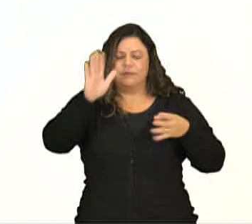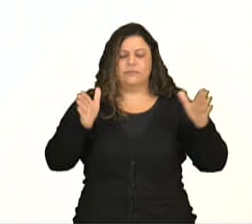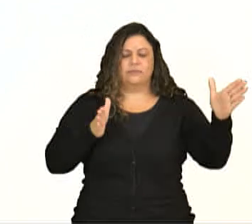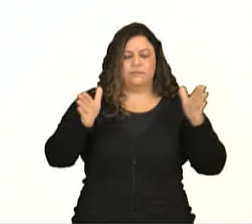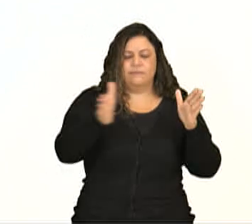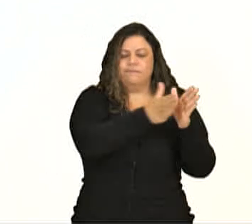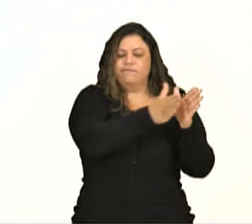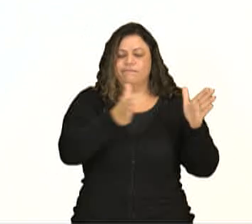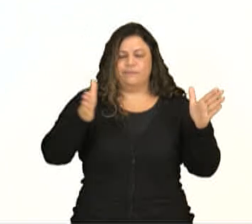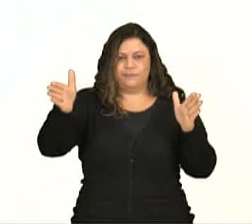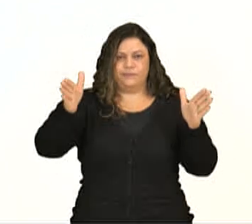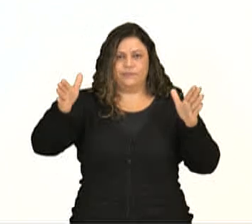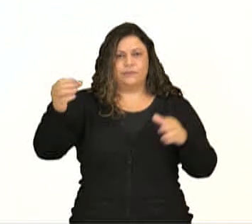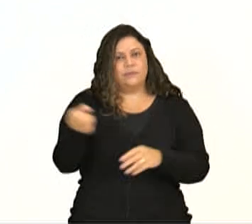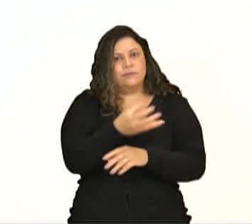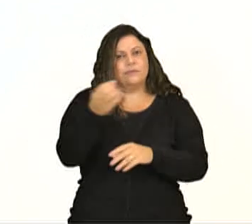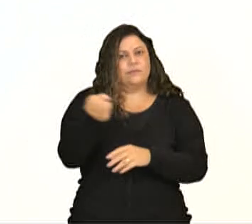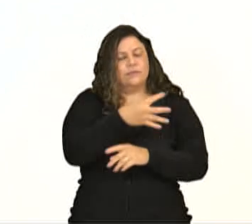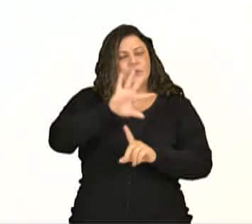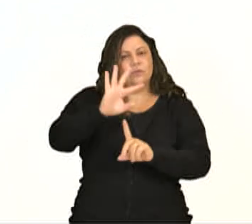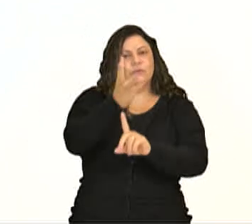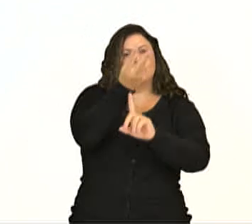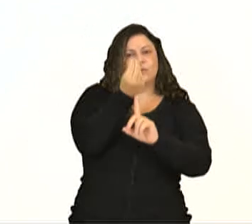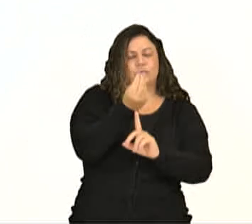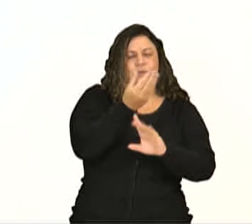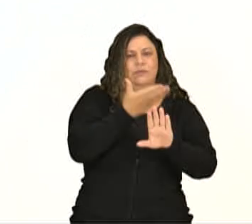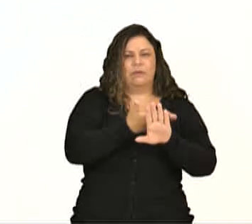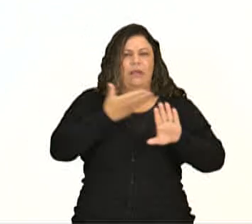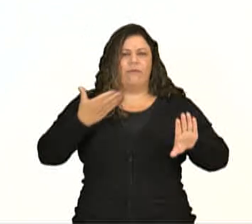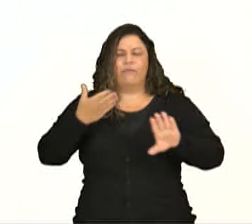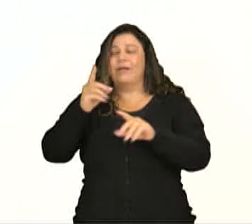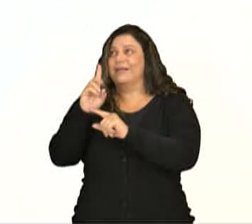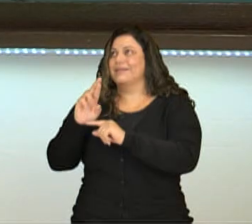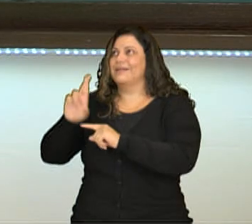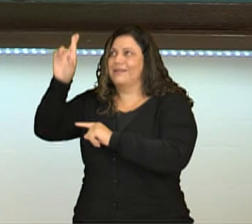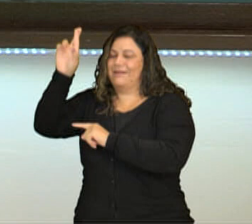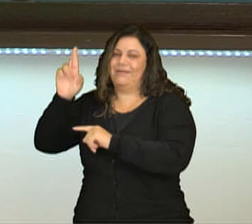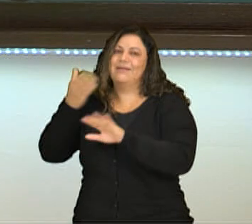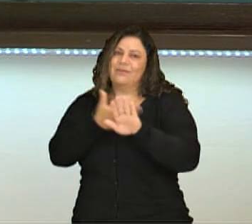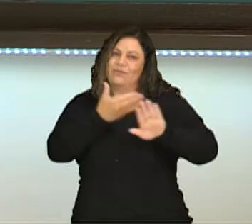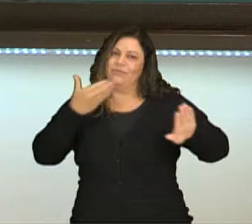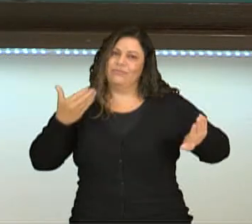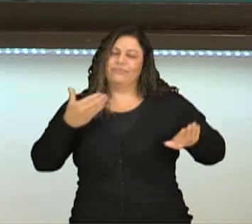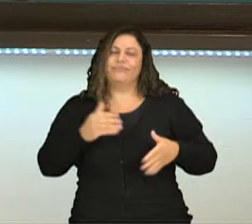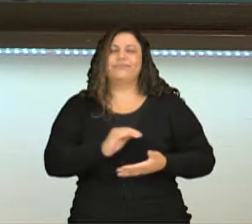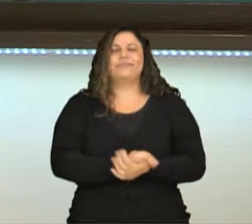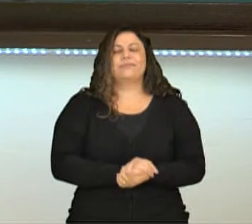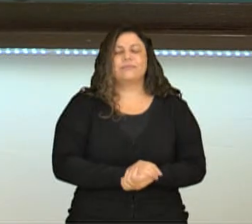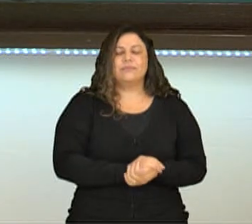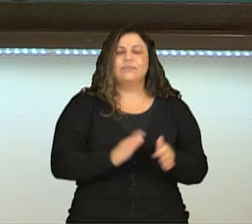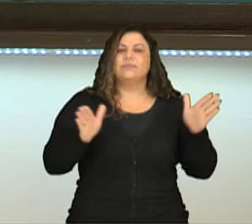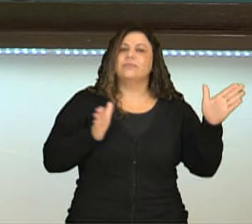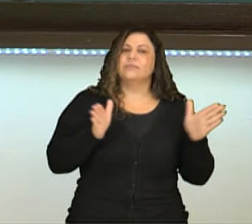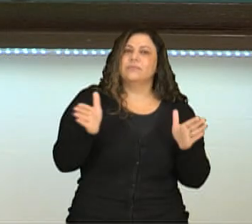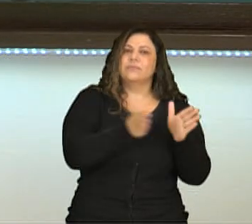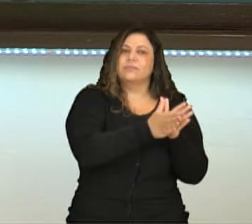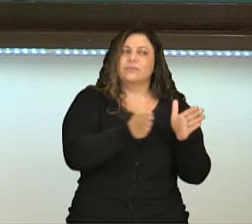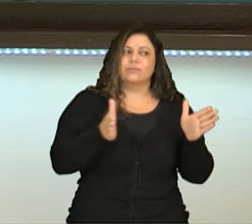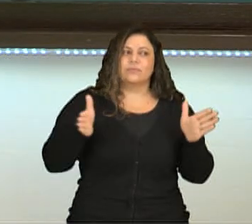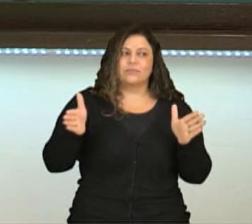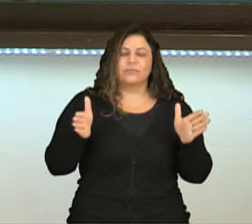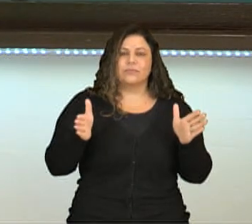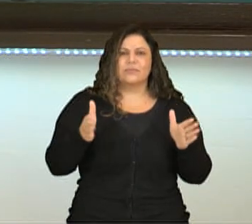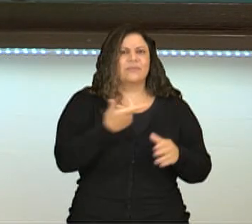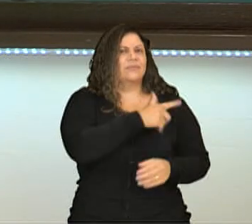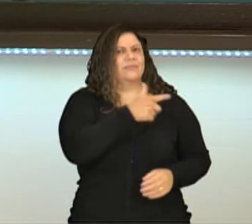eles inovam suas obras e se afastam dos temas religiosos, tá? Então, nesse período, já